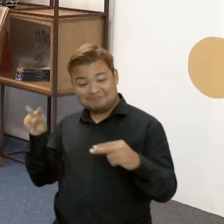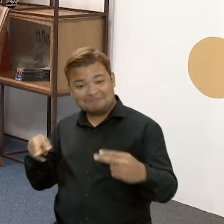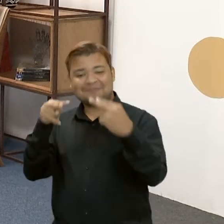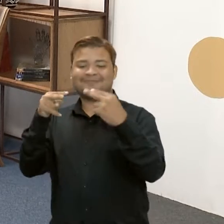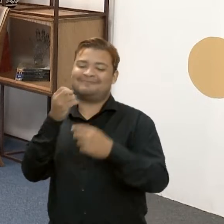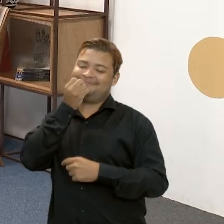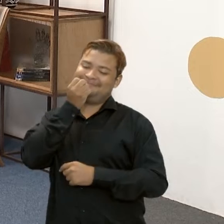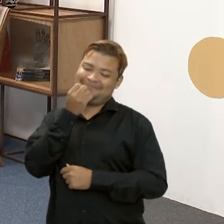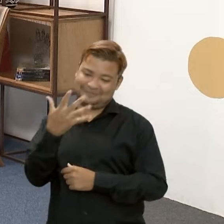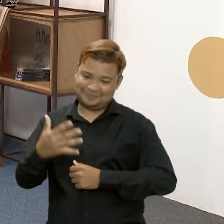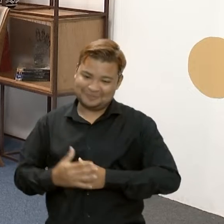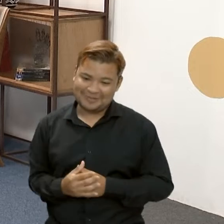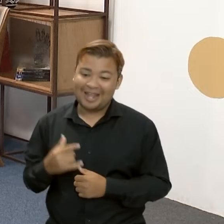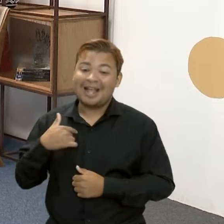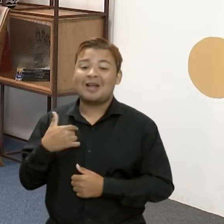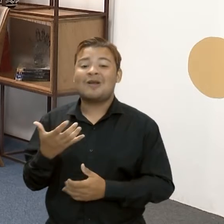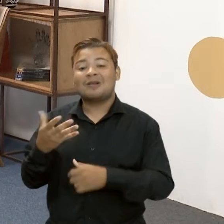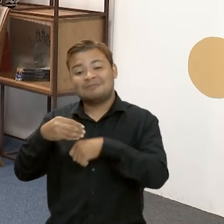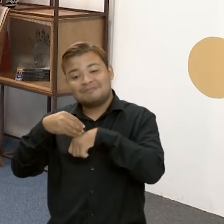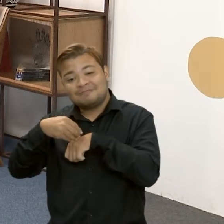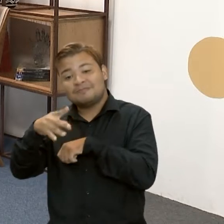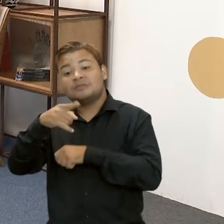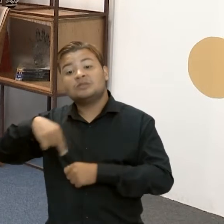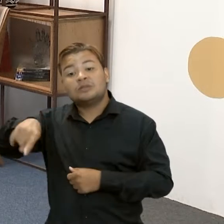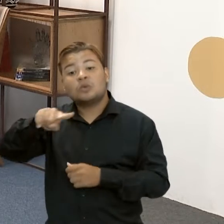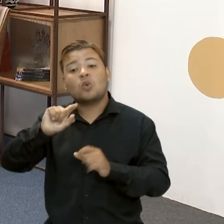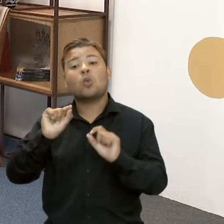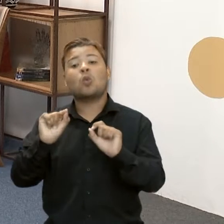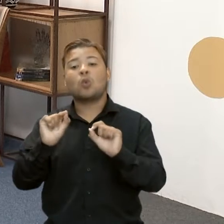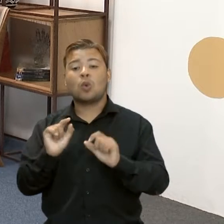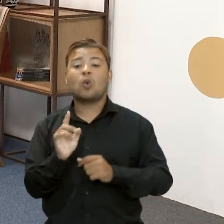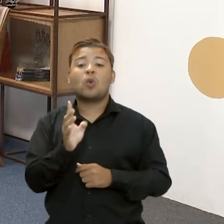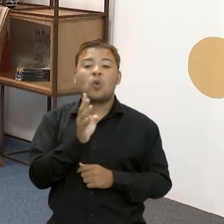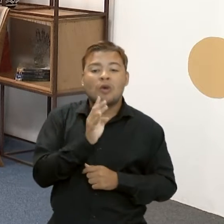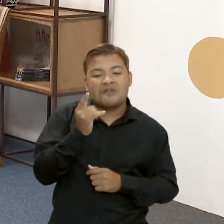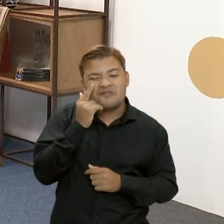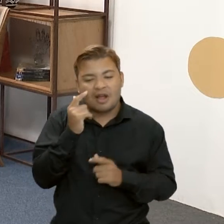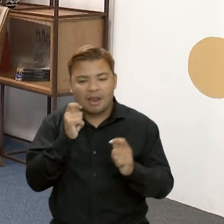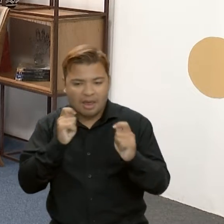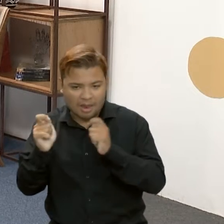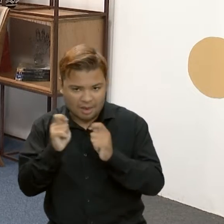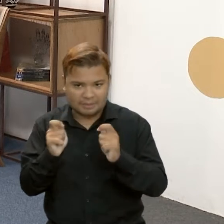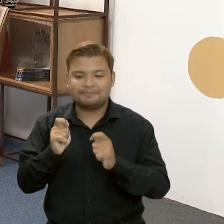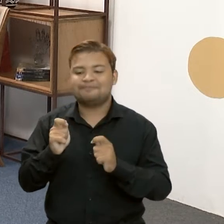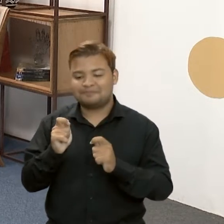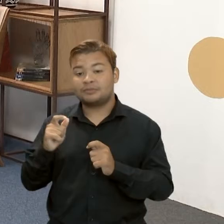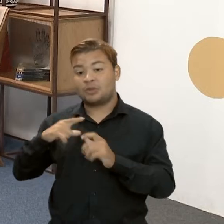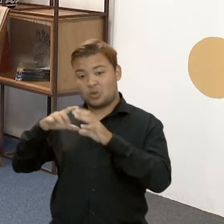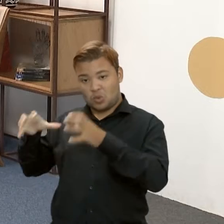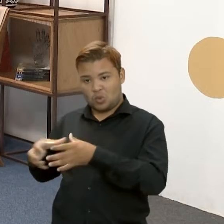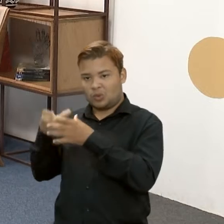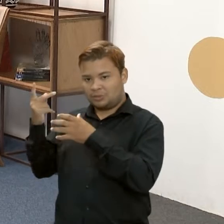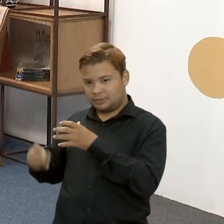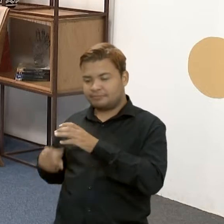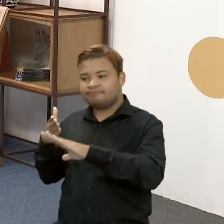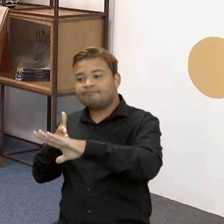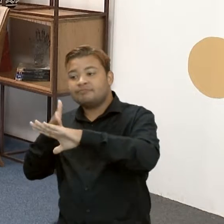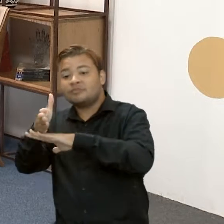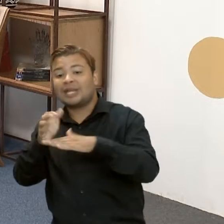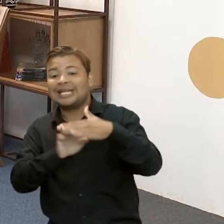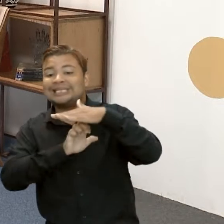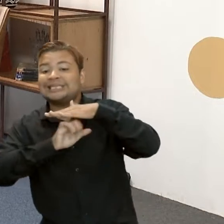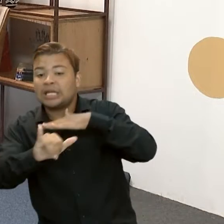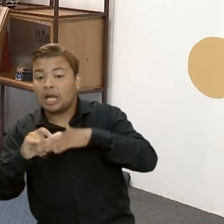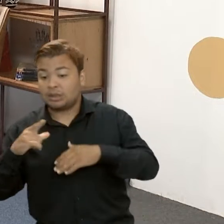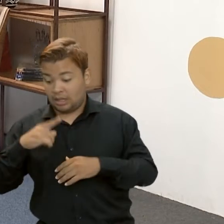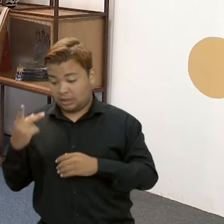eu quero chamar vocês para para assistir uma matéria junto com a gente. A nossa equipe foi conhecer uma startup que recebe